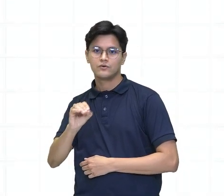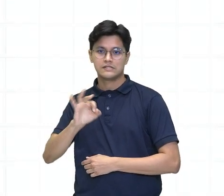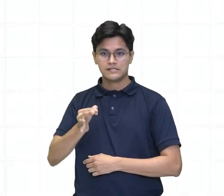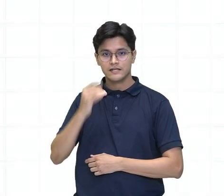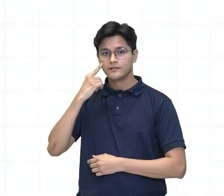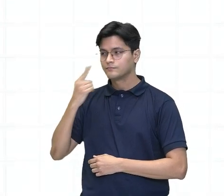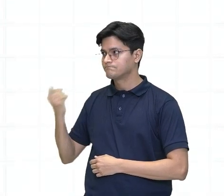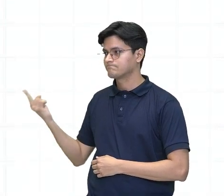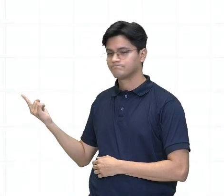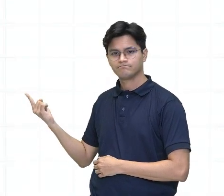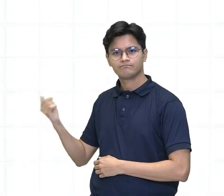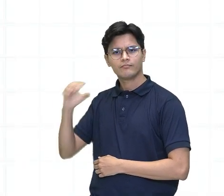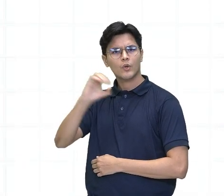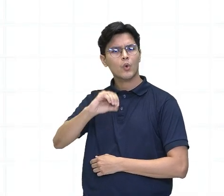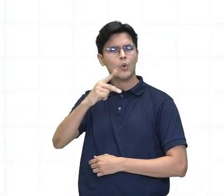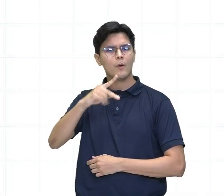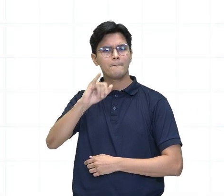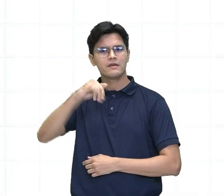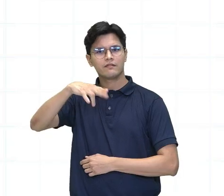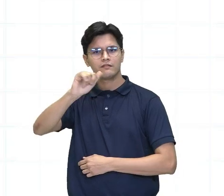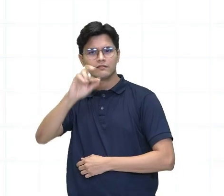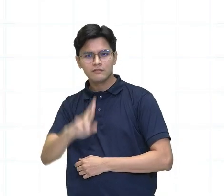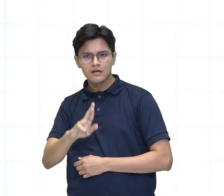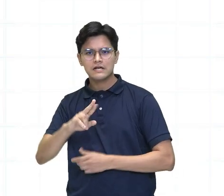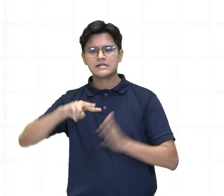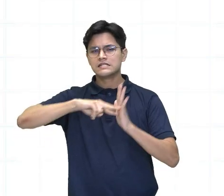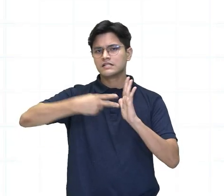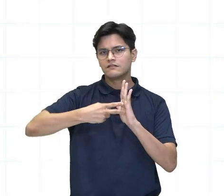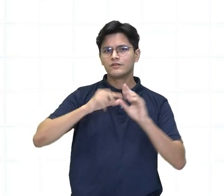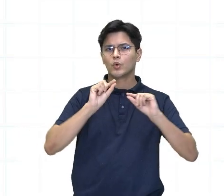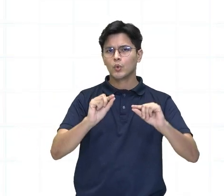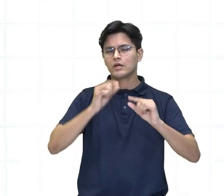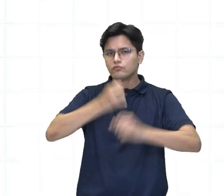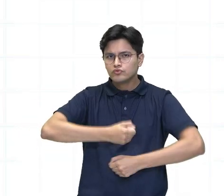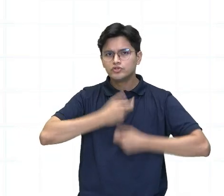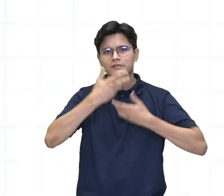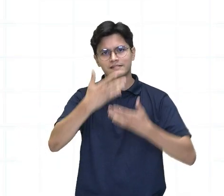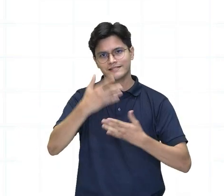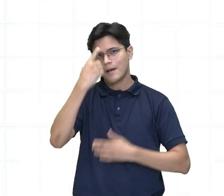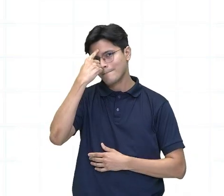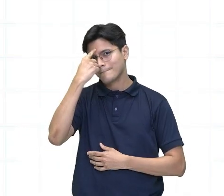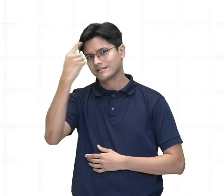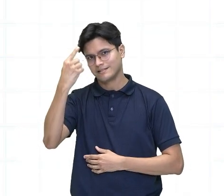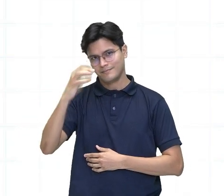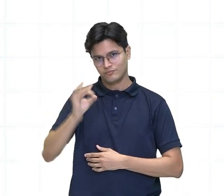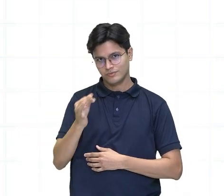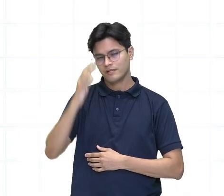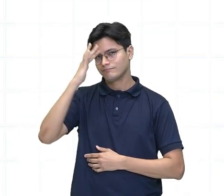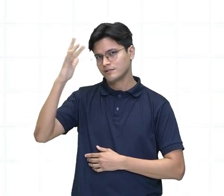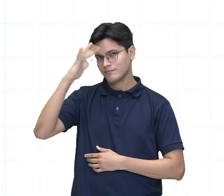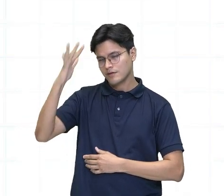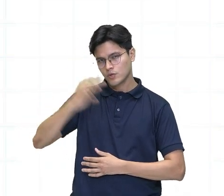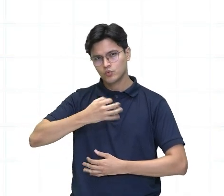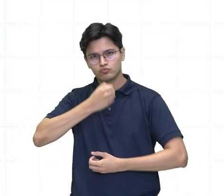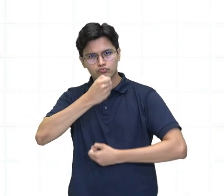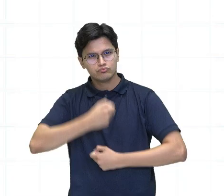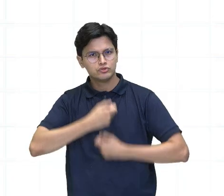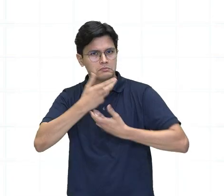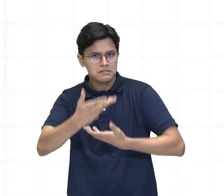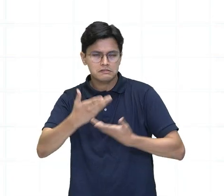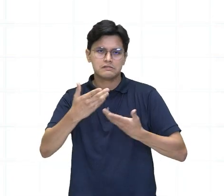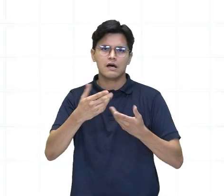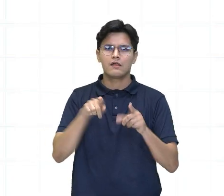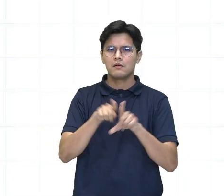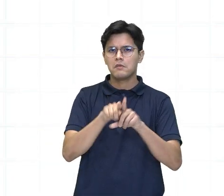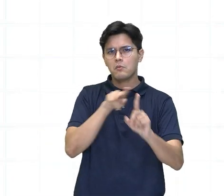Opinar, então, emitir uma opinião significa expressar seus pensamentos, sentimentos ou pontos de vista